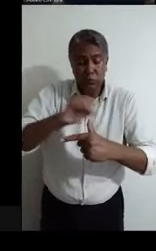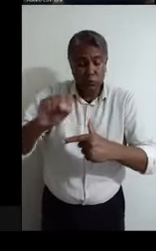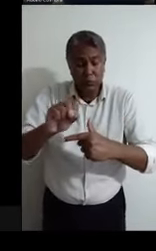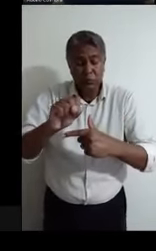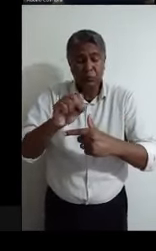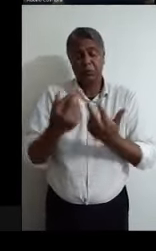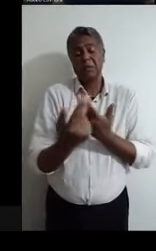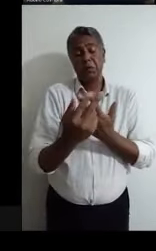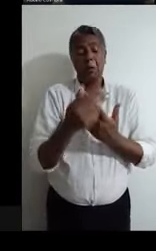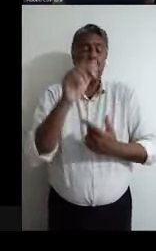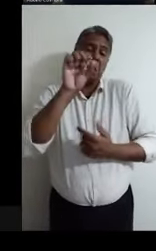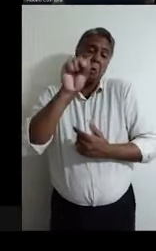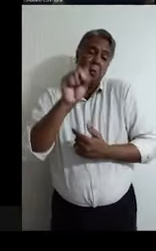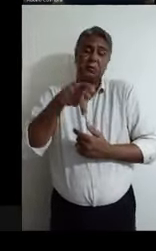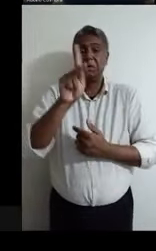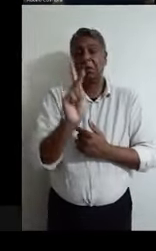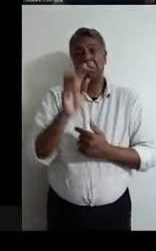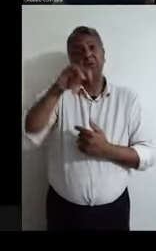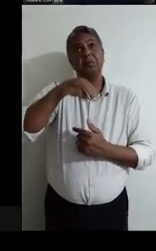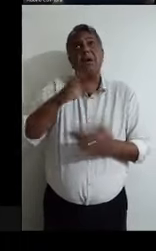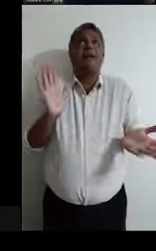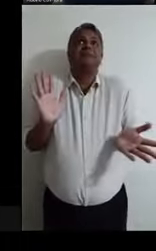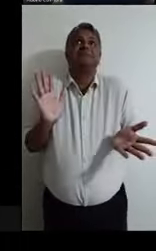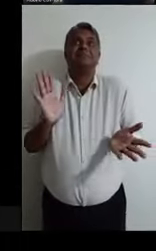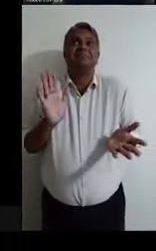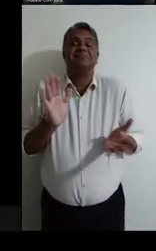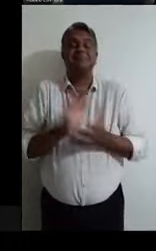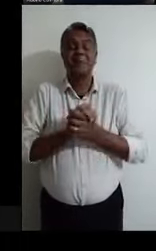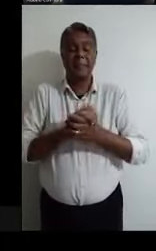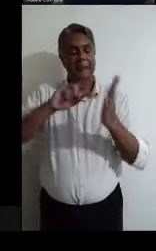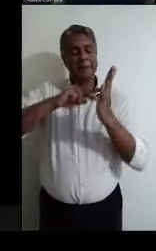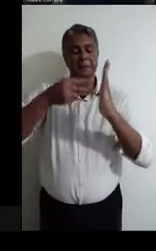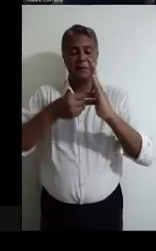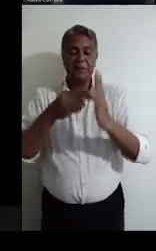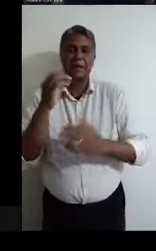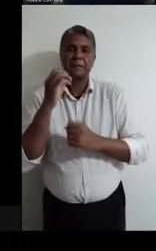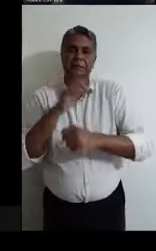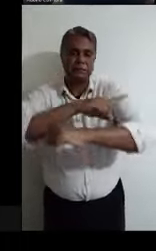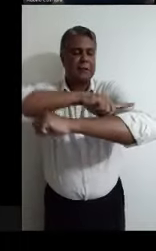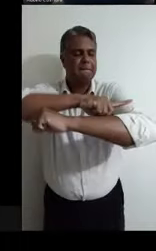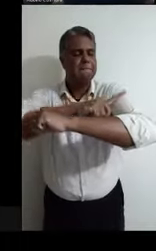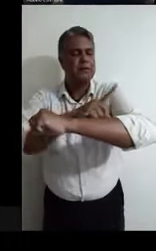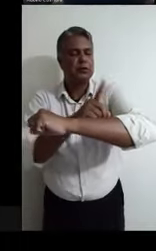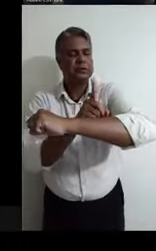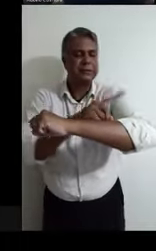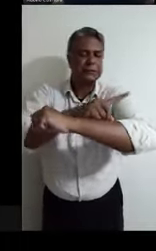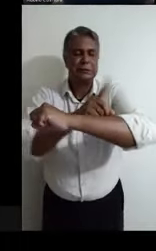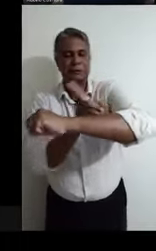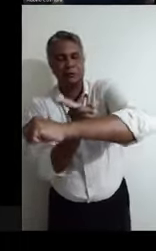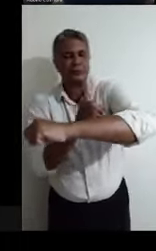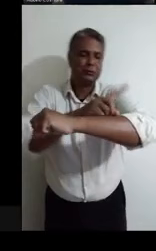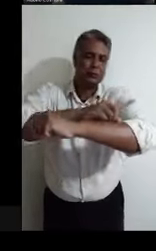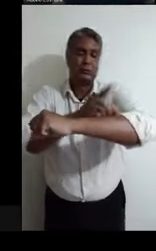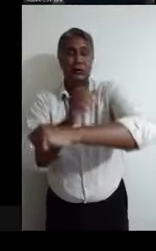8 km por hora por segundo. Isso significa que a velocidade está variando